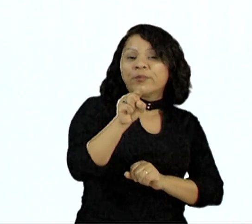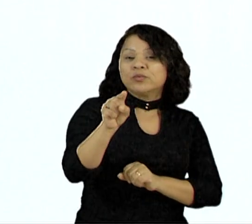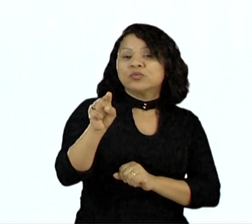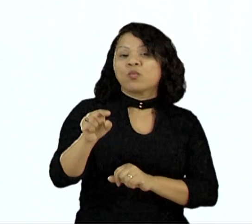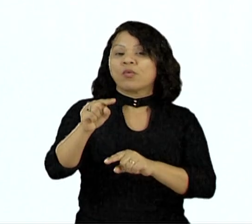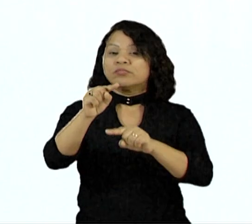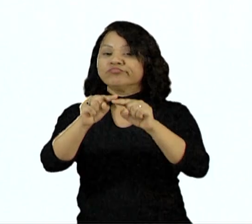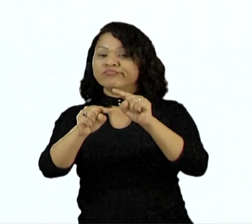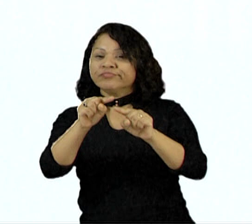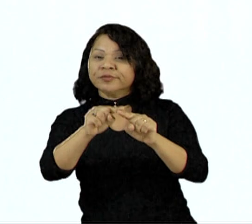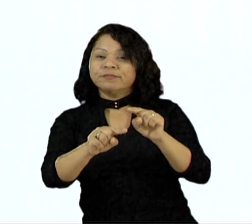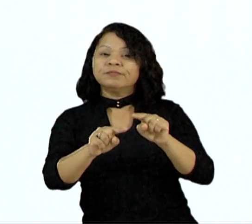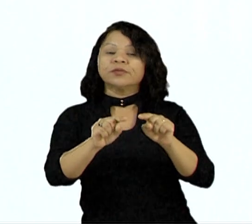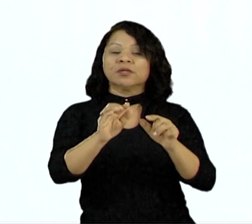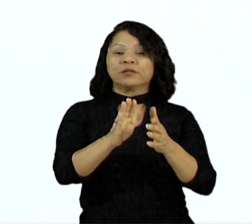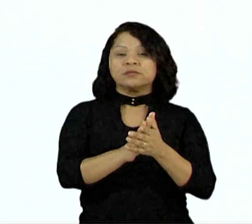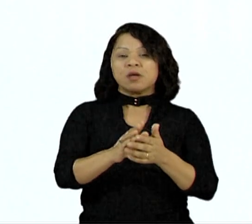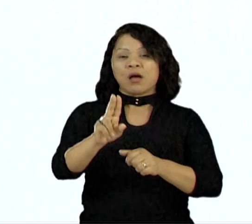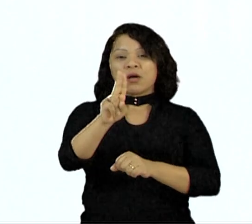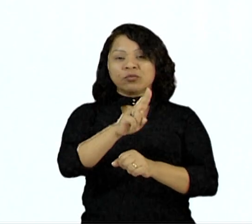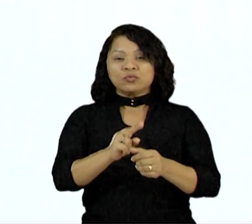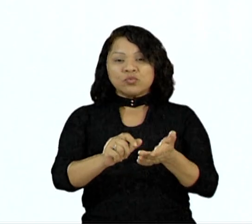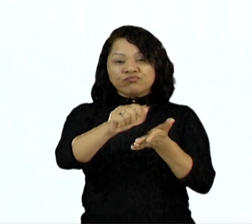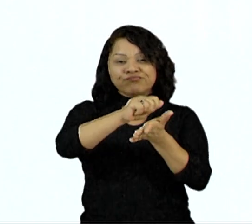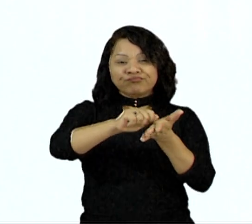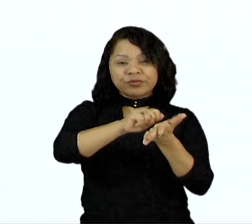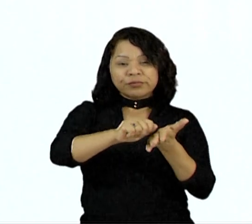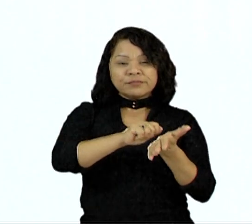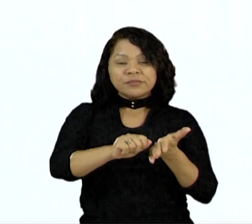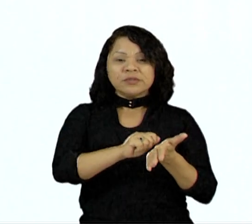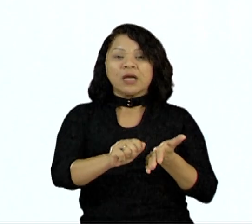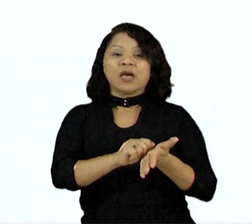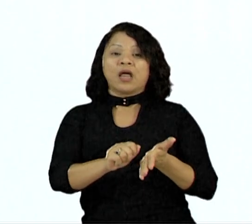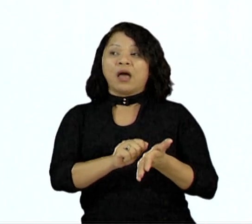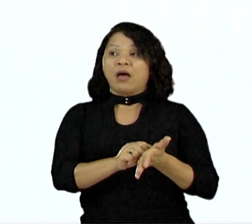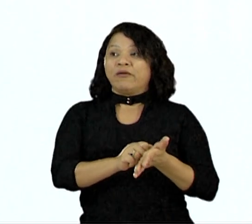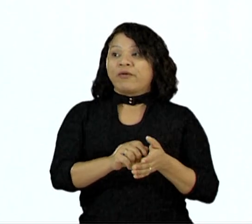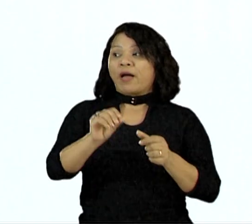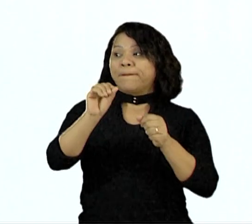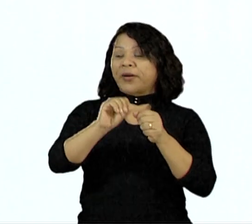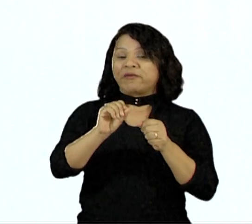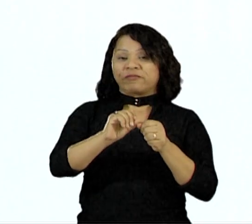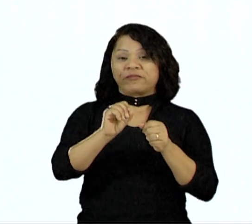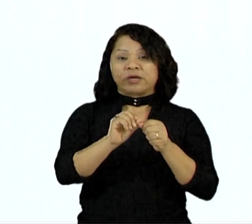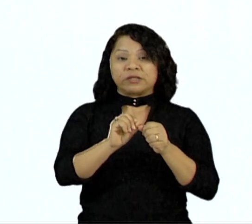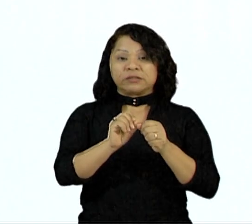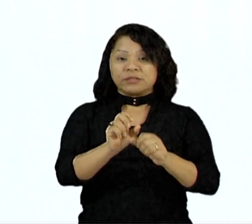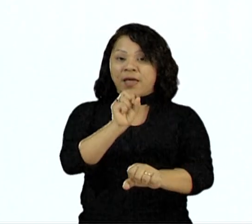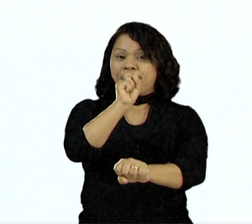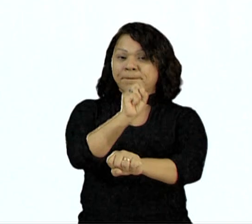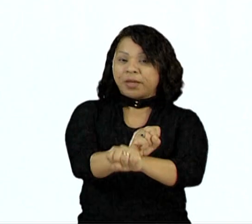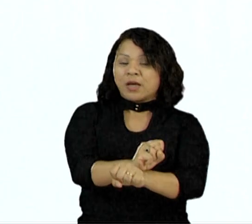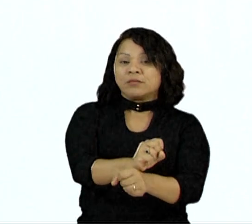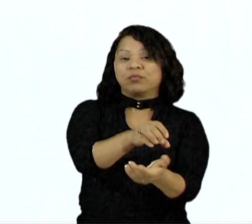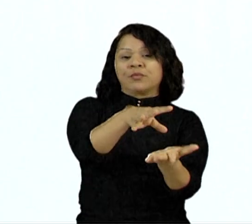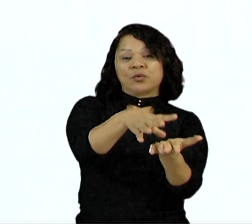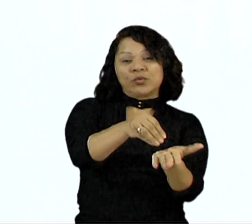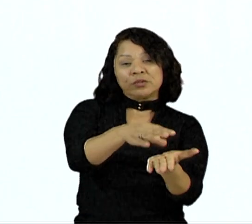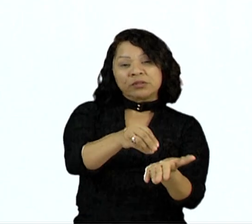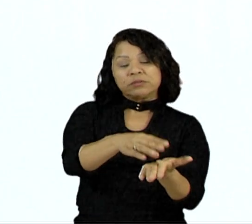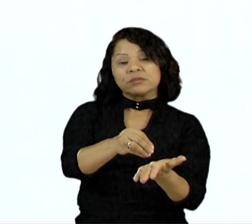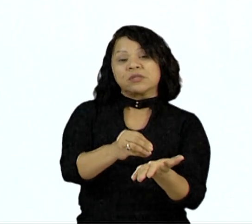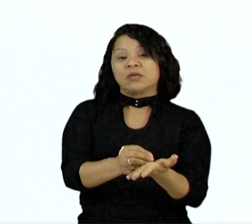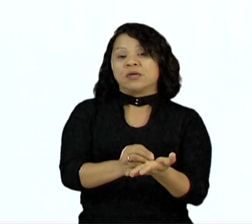ortografia gráfica. Tem por finalidade assinalar as pausas e as anotações da linguagem falada e